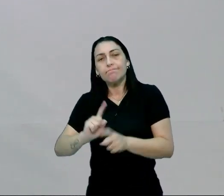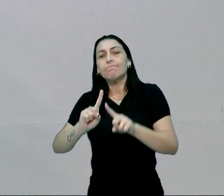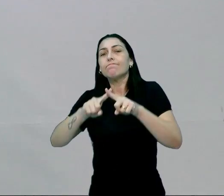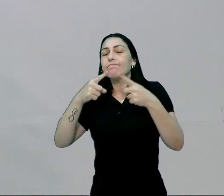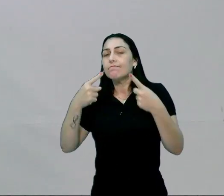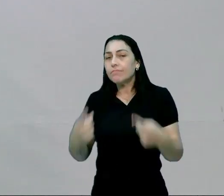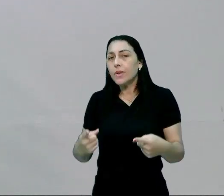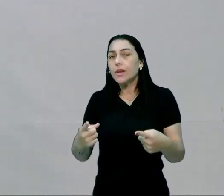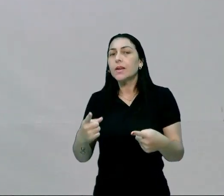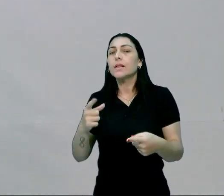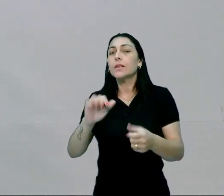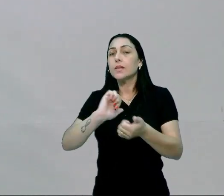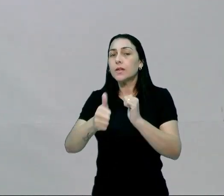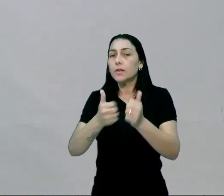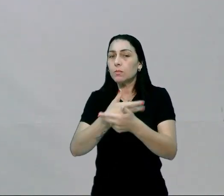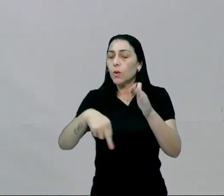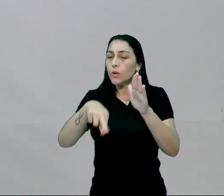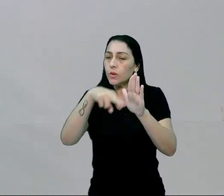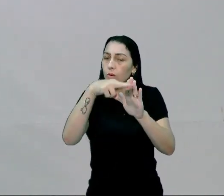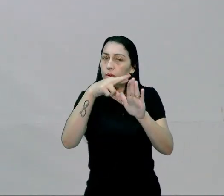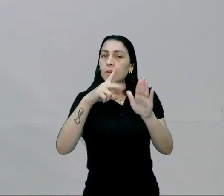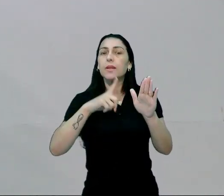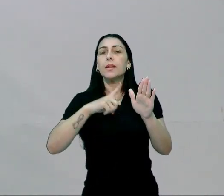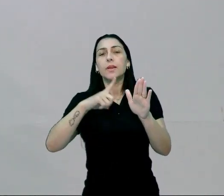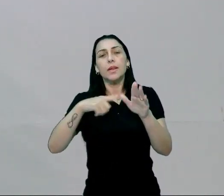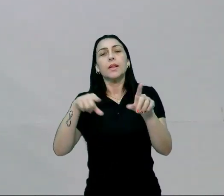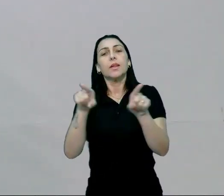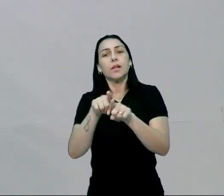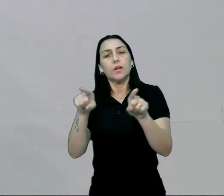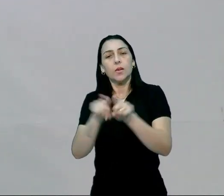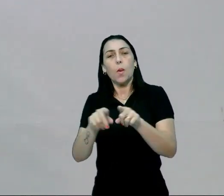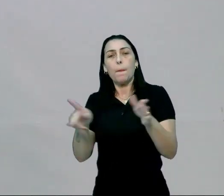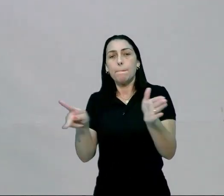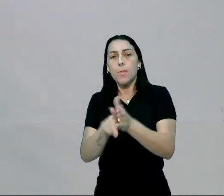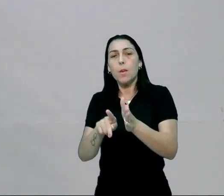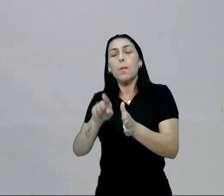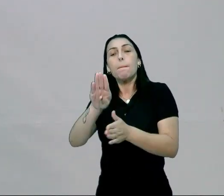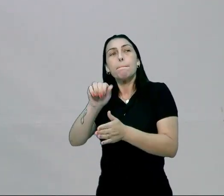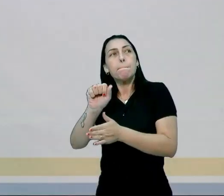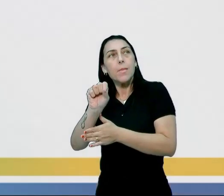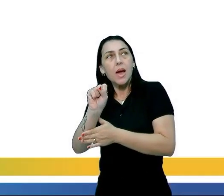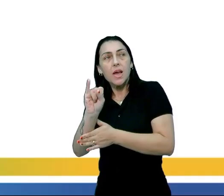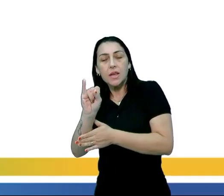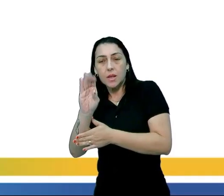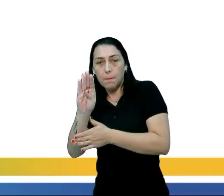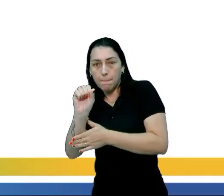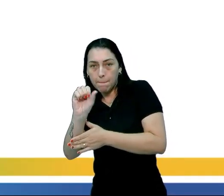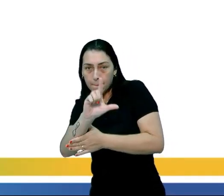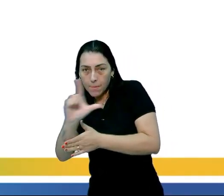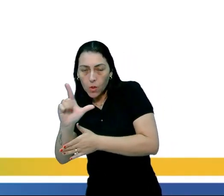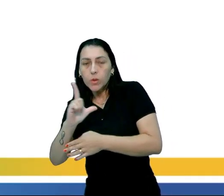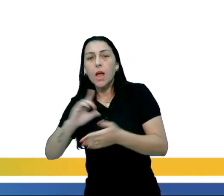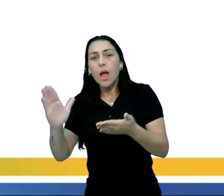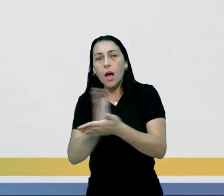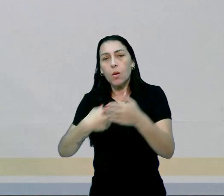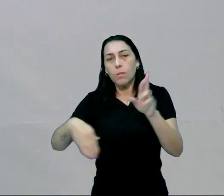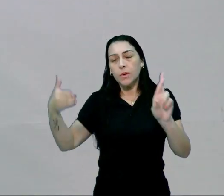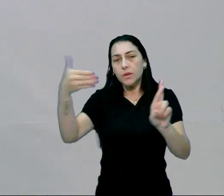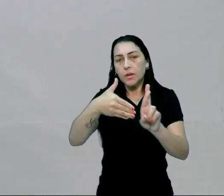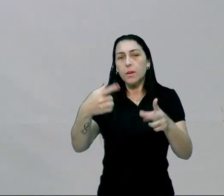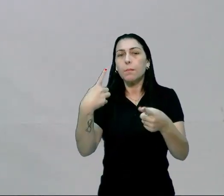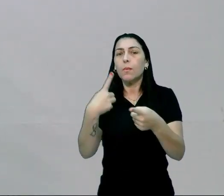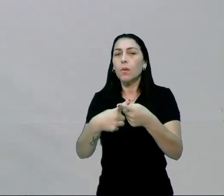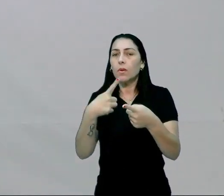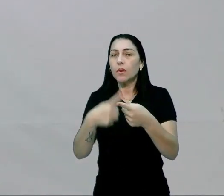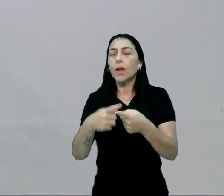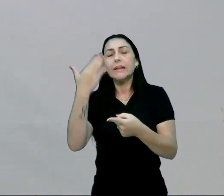gente, esporte regulamentado, a gente tem o cricket, tem o próprio beisebol, e enfim, aqui a gente tem algumas referências. Por quê?